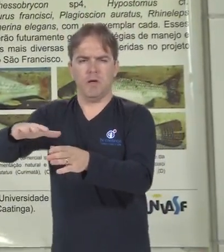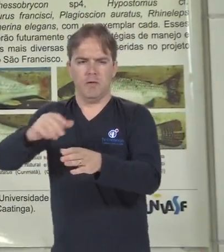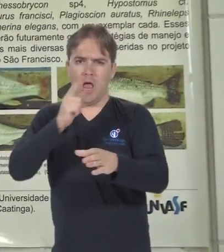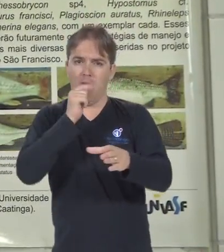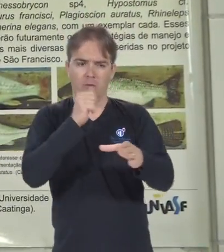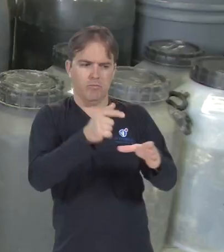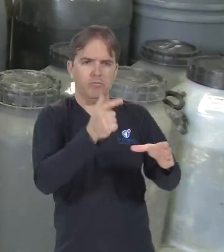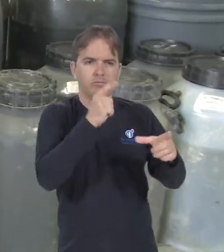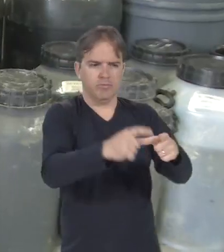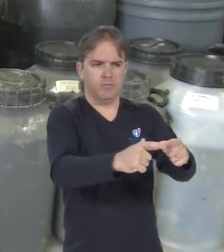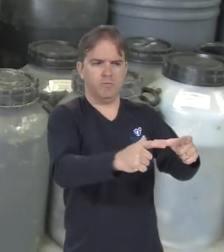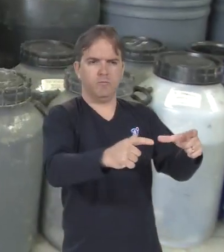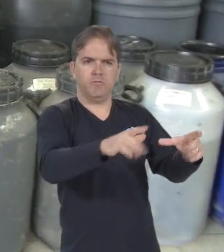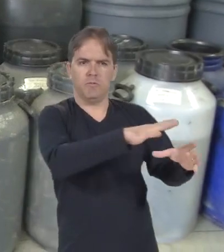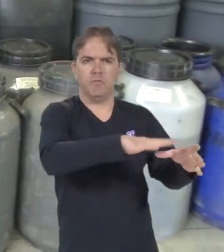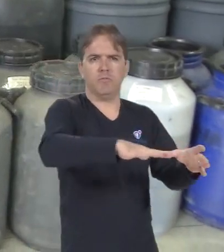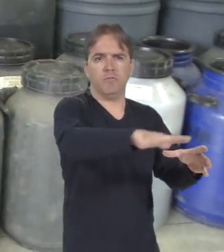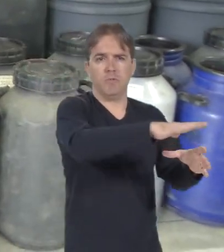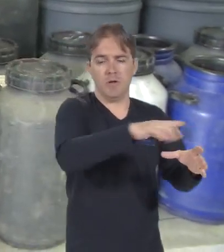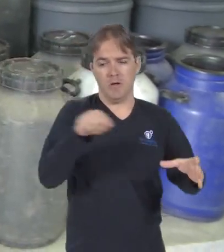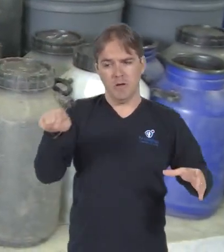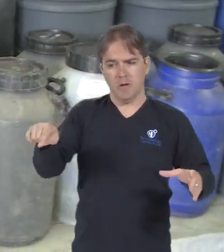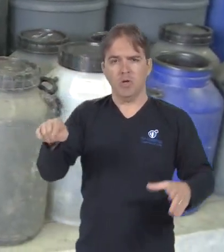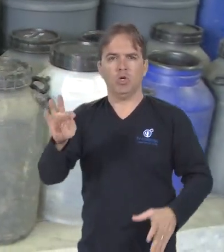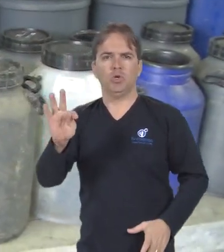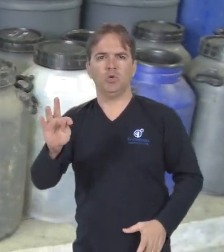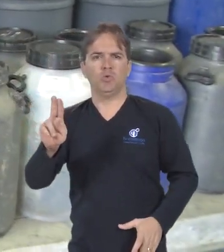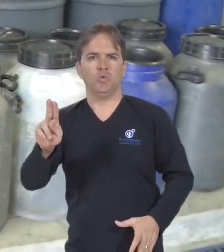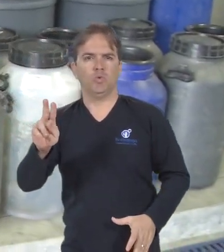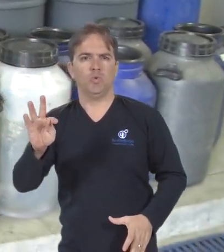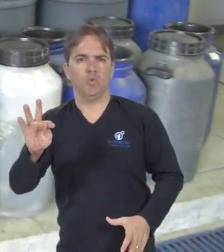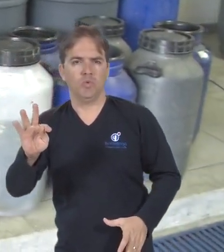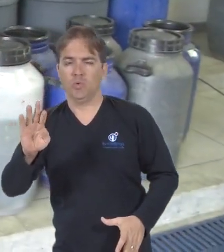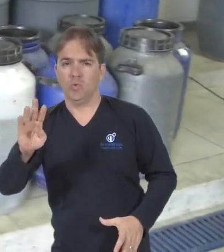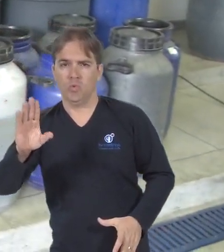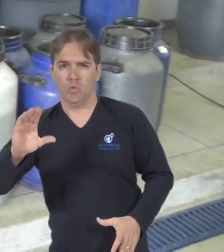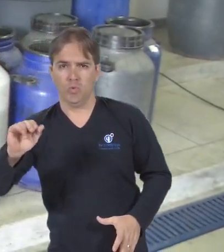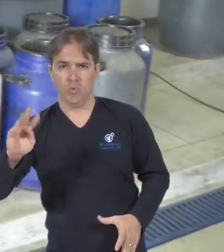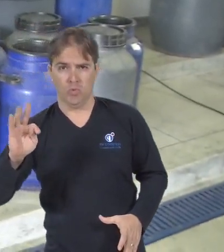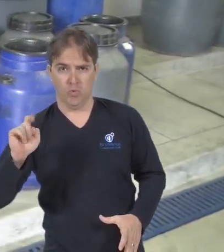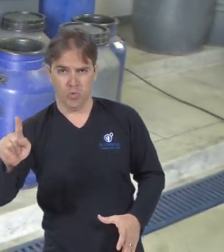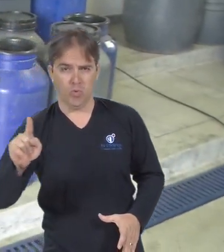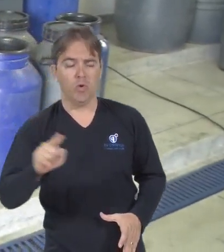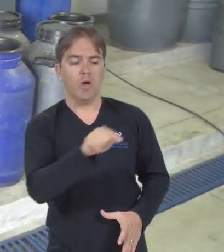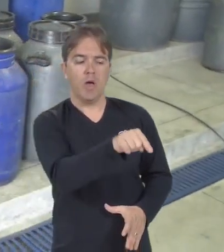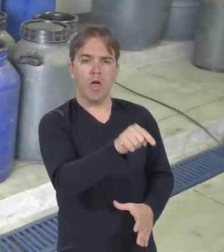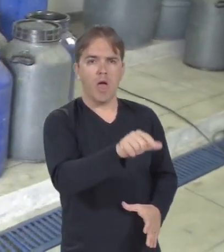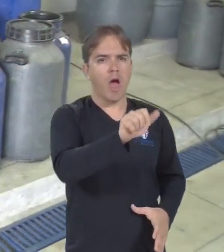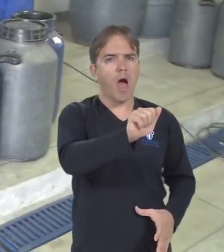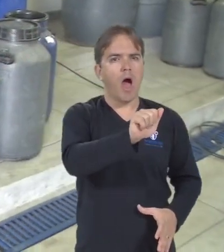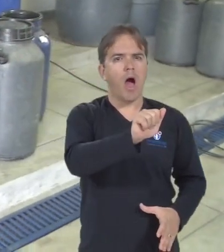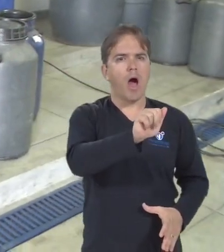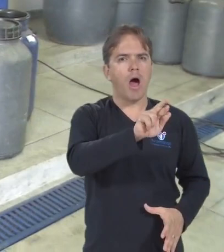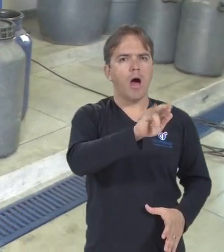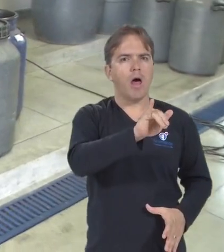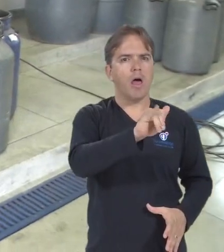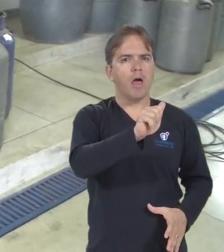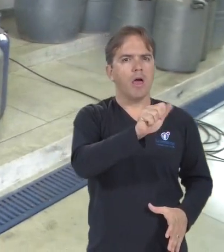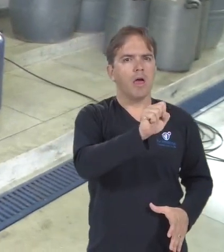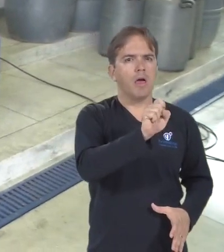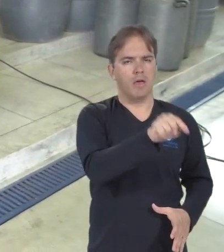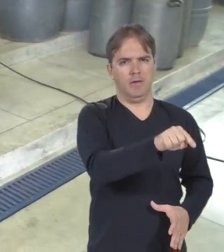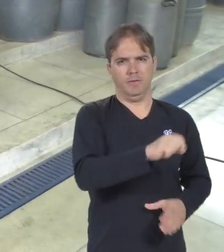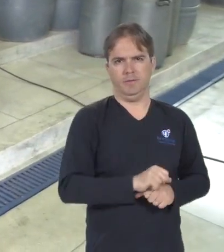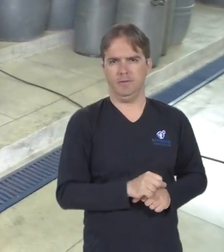de São Francisco, o reservatório do Tucutu e o reservatório Areias, com as águas do projeto de integração. Então, a